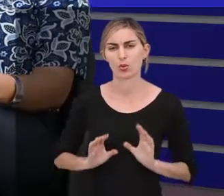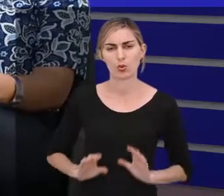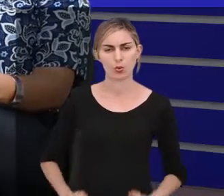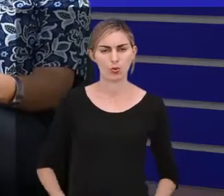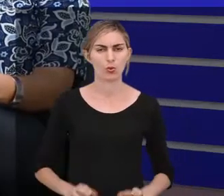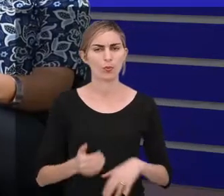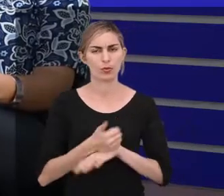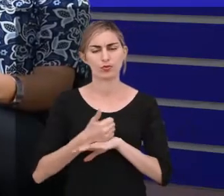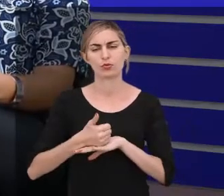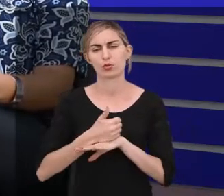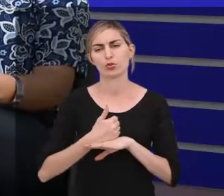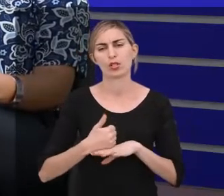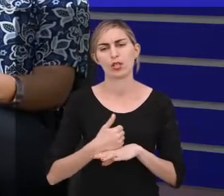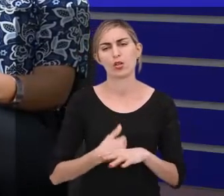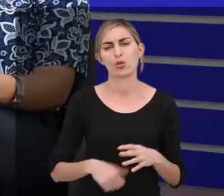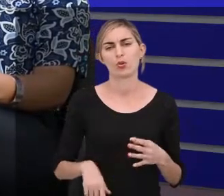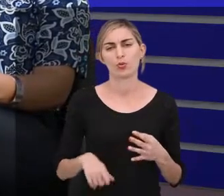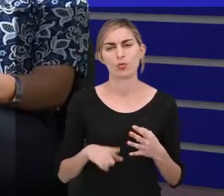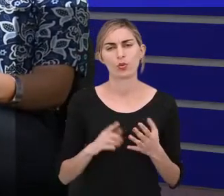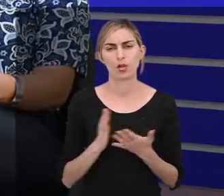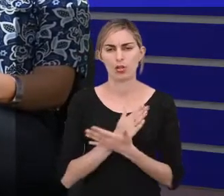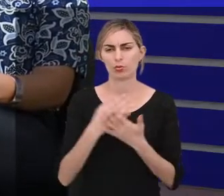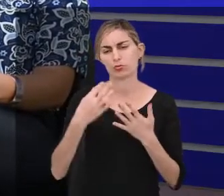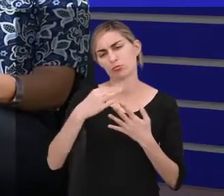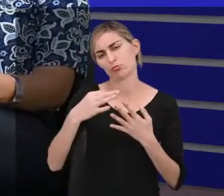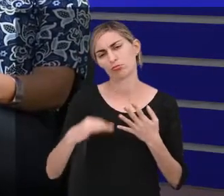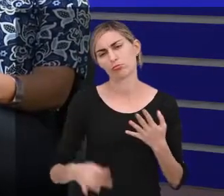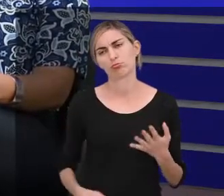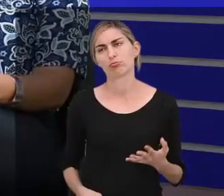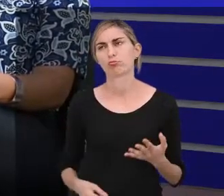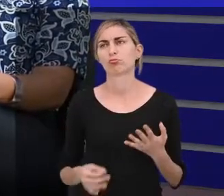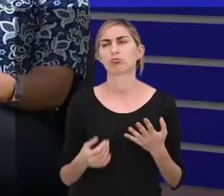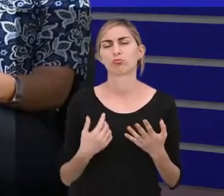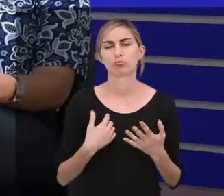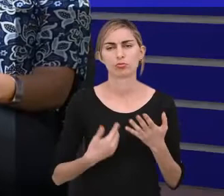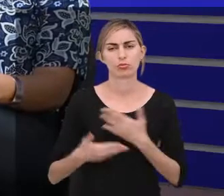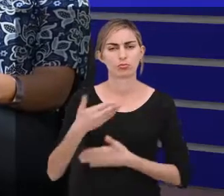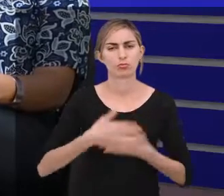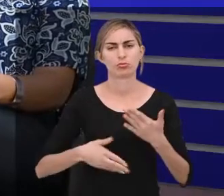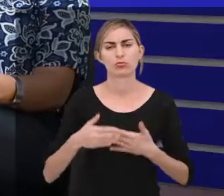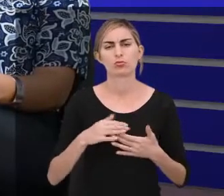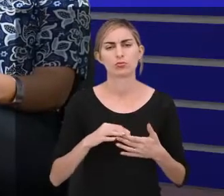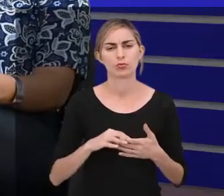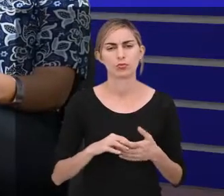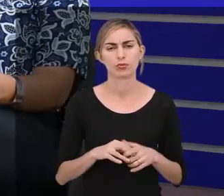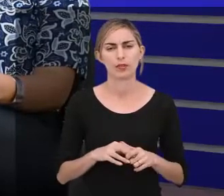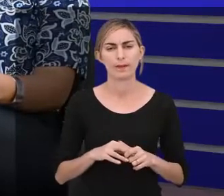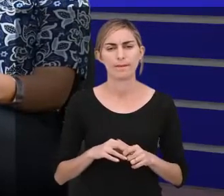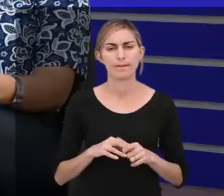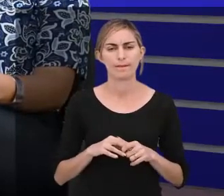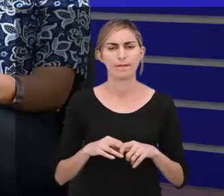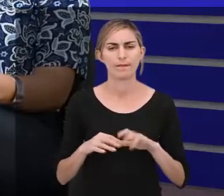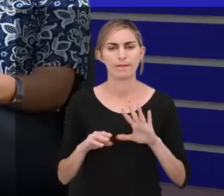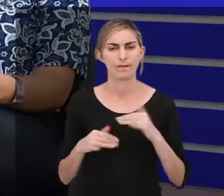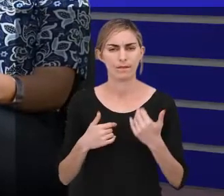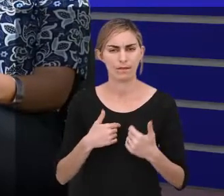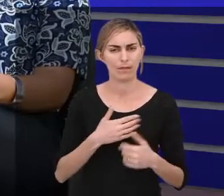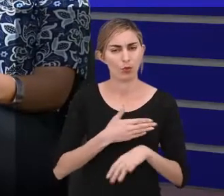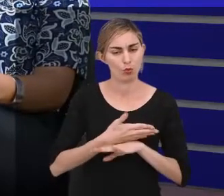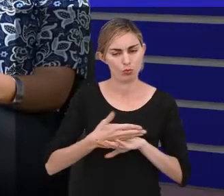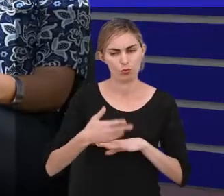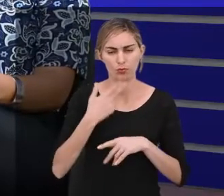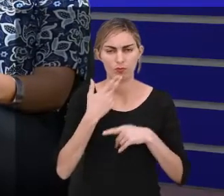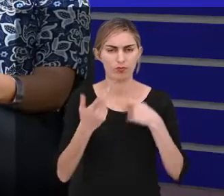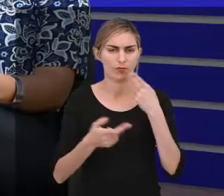resiliência do profissional e alguns pontos que têm relação com isso. Certo. Eu costumo dizer para os